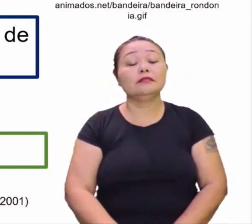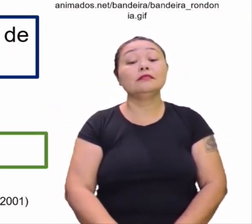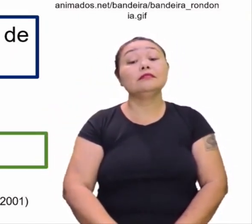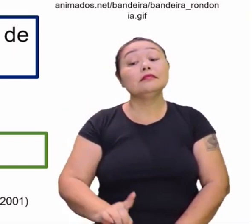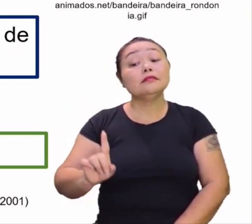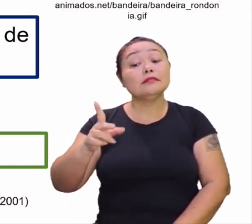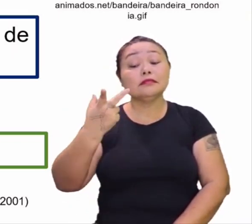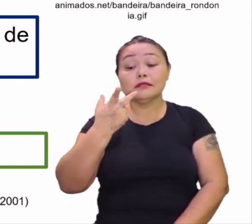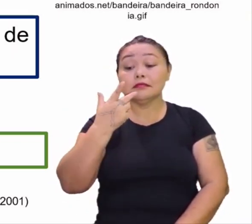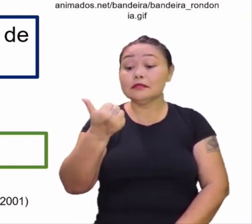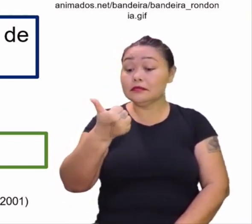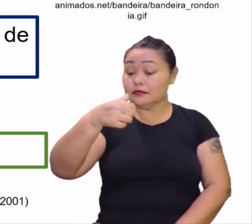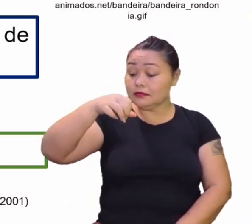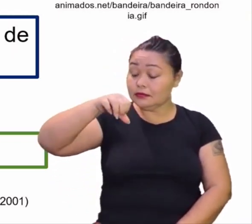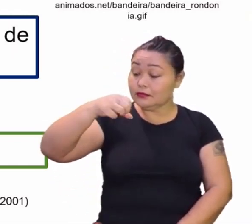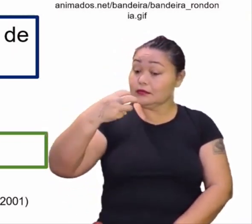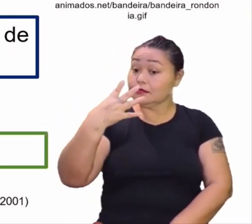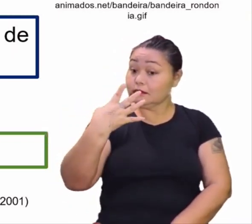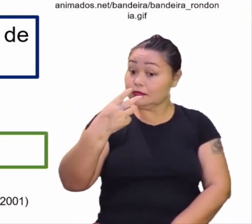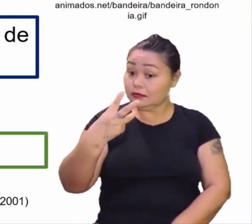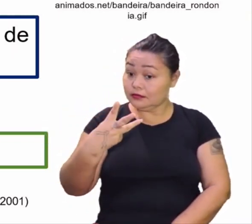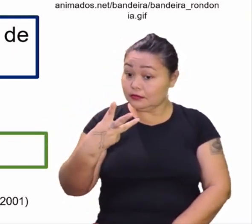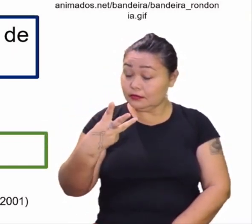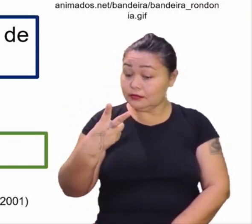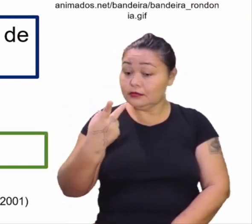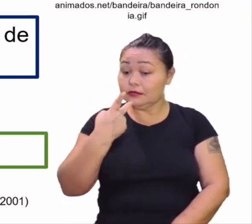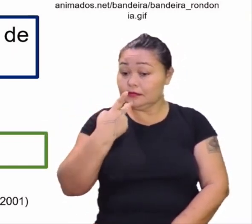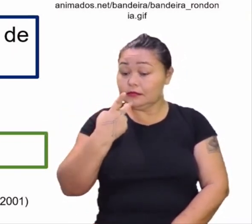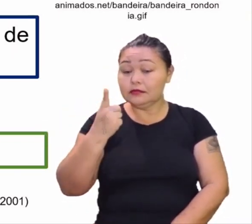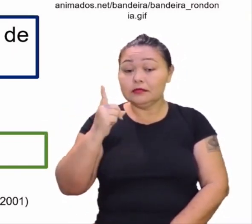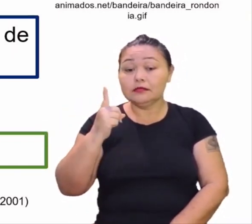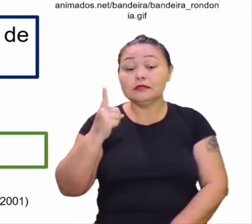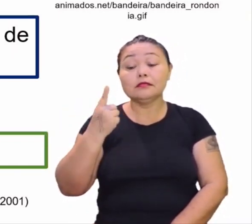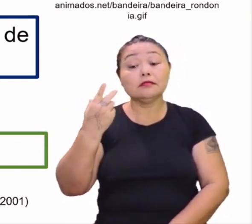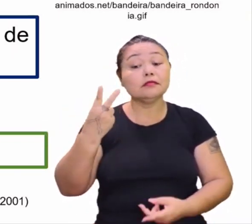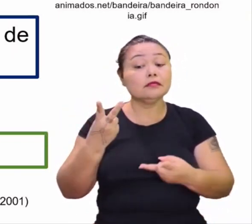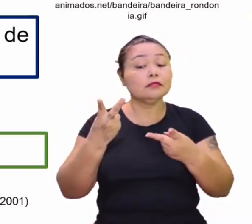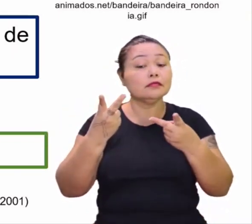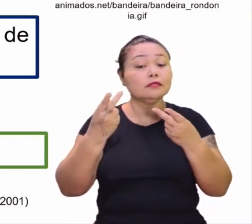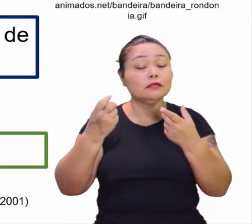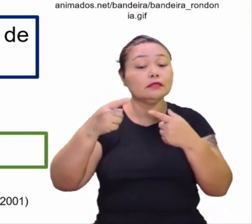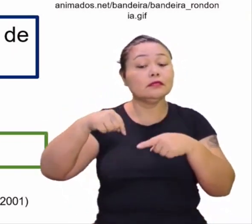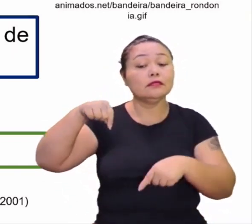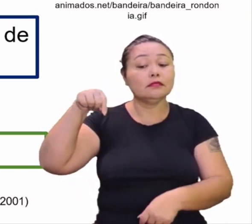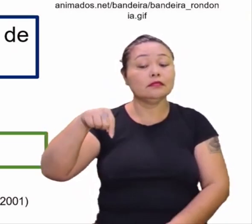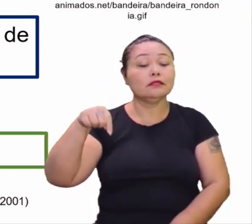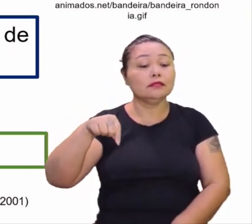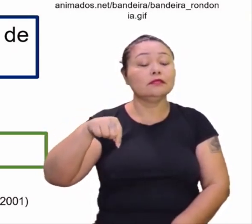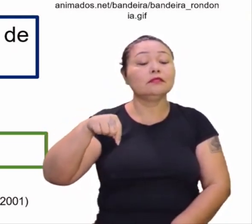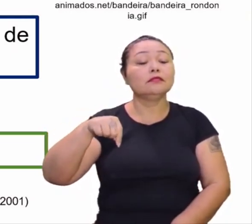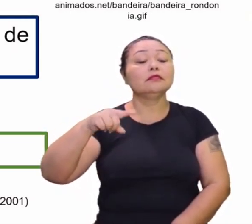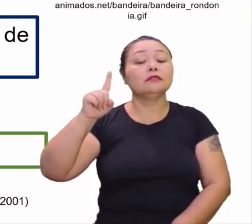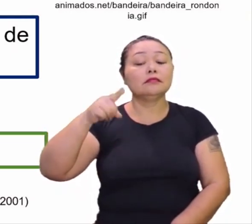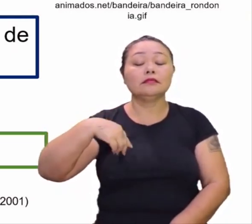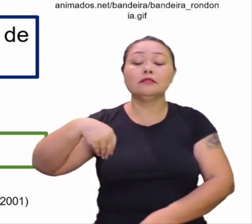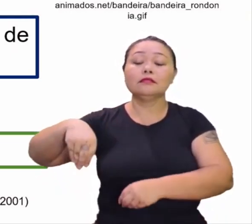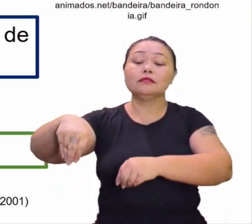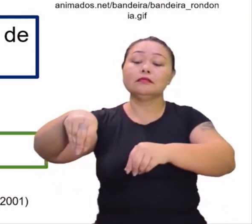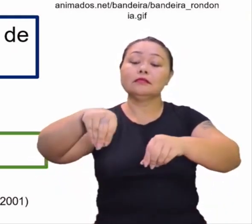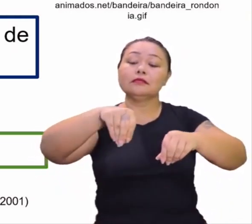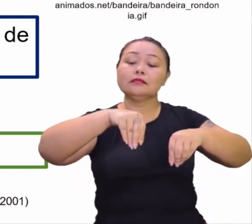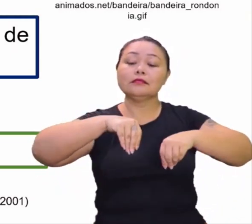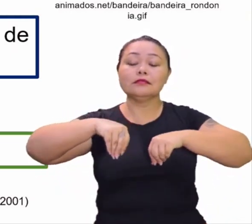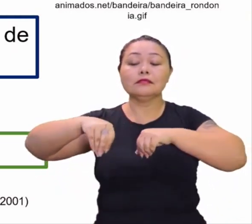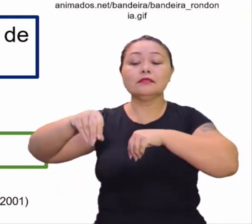Quando a gente fala em 43, é quando a gente reconhece que aqui será um território